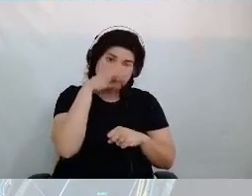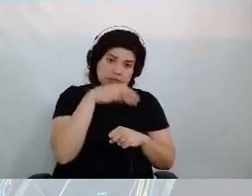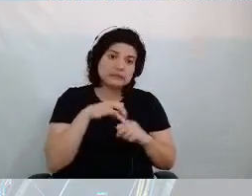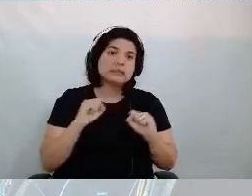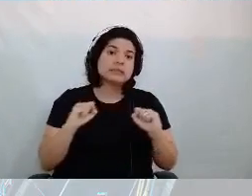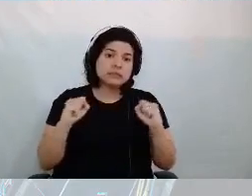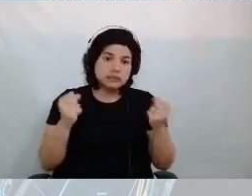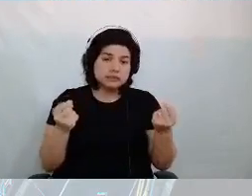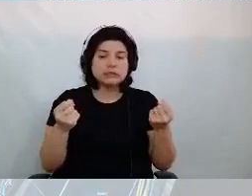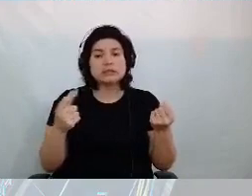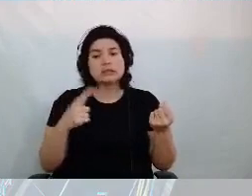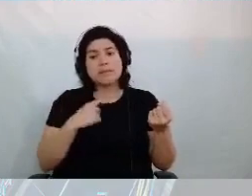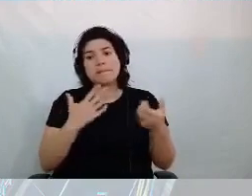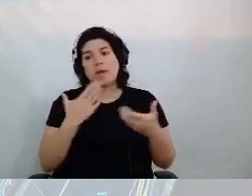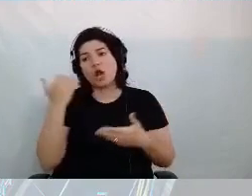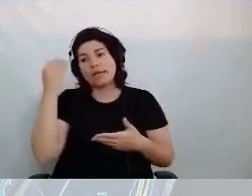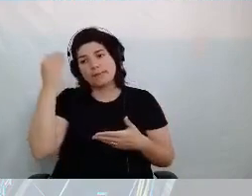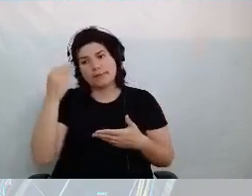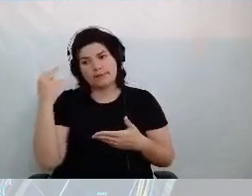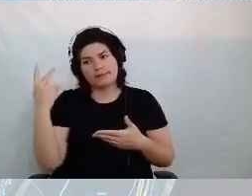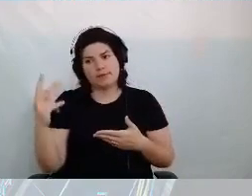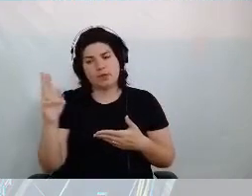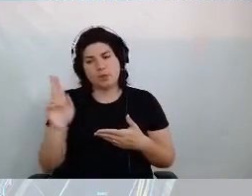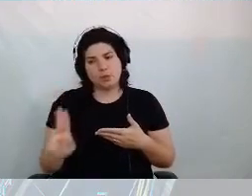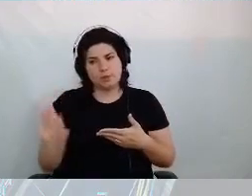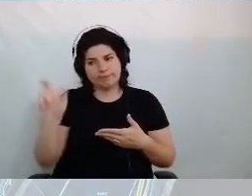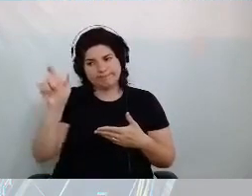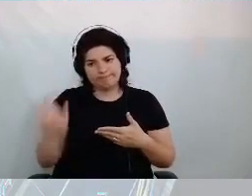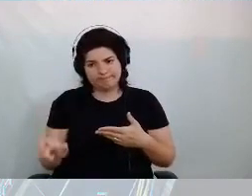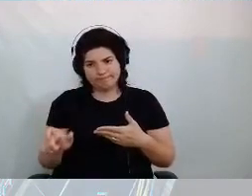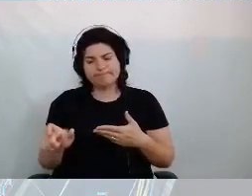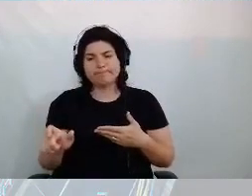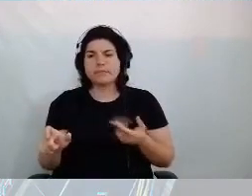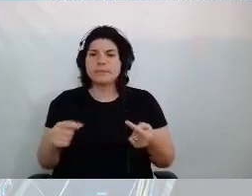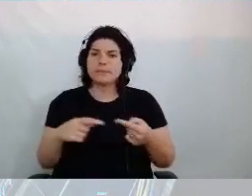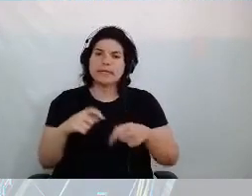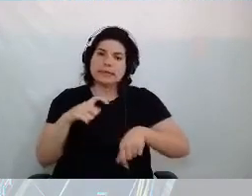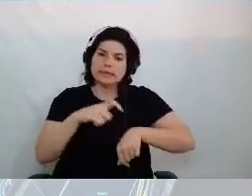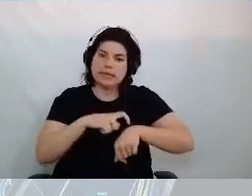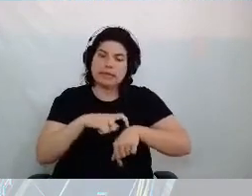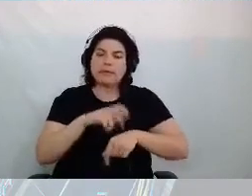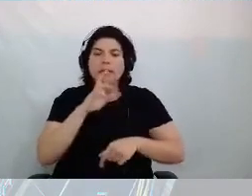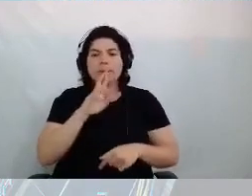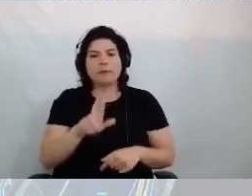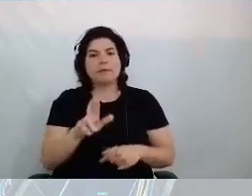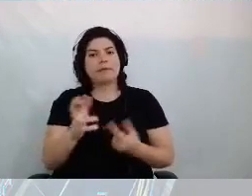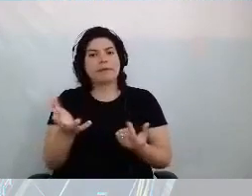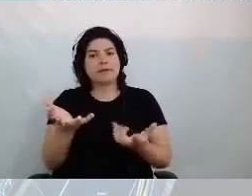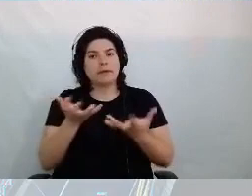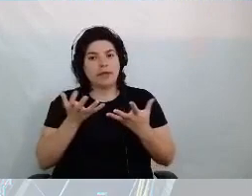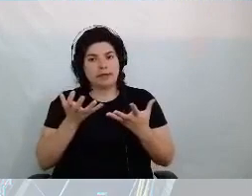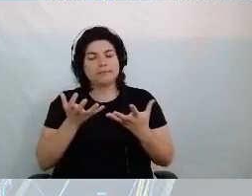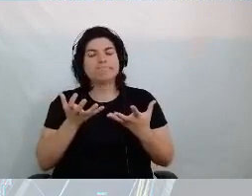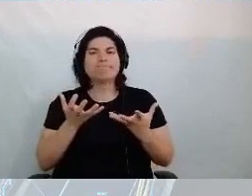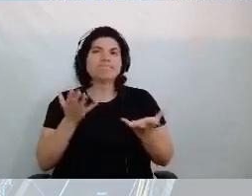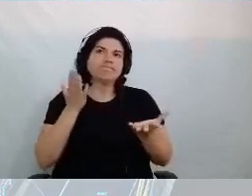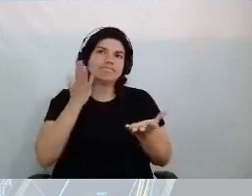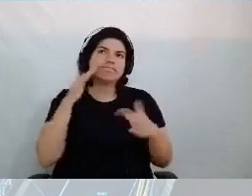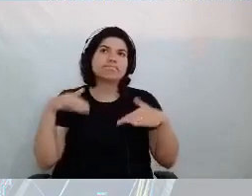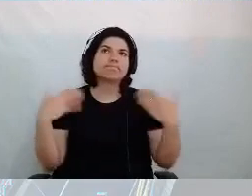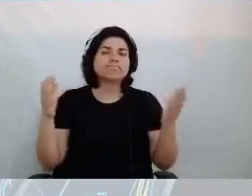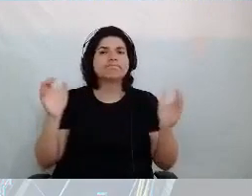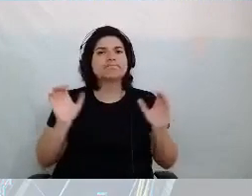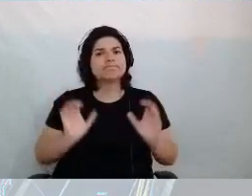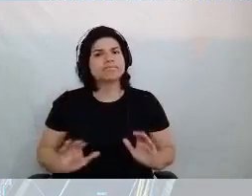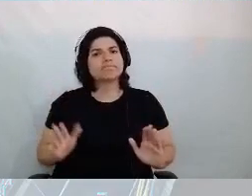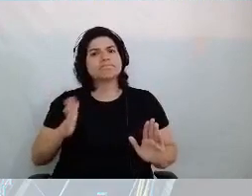melhorar a experiência do meu usuário do ponto de vista de tempo de resposta esperado. Então, eu sabendo isso, qual é o comportamento da minha